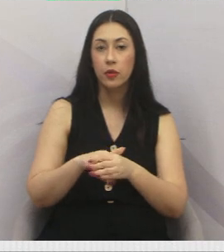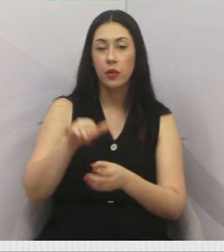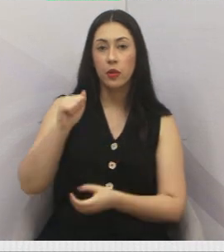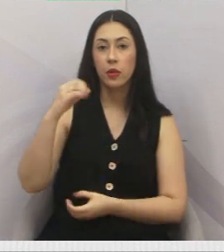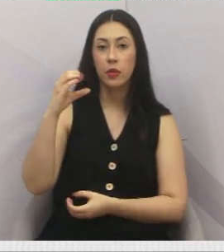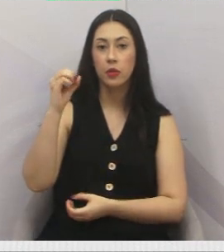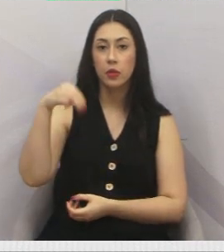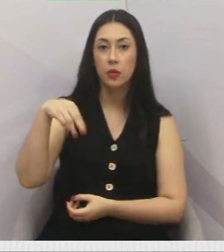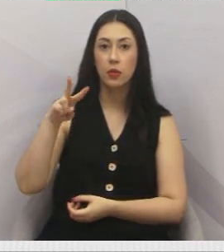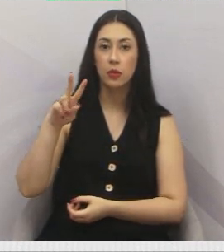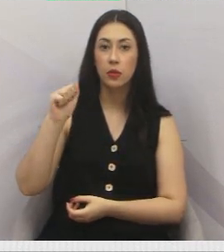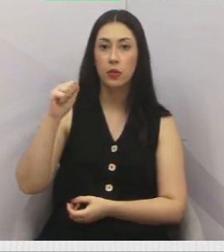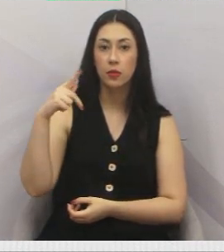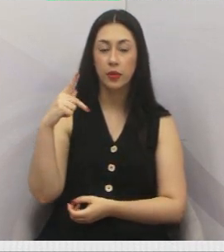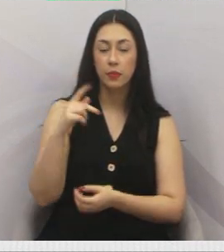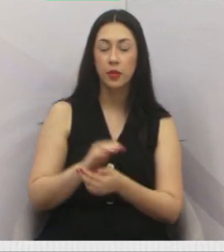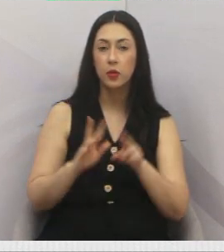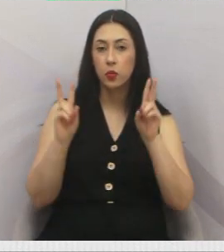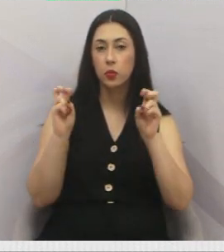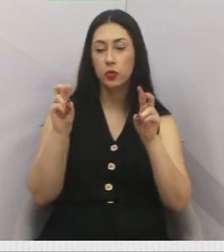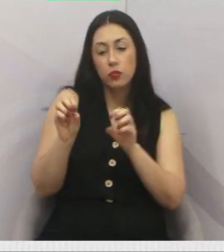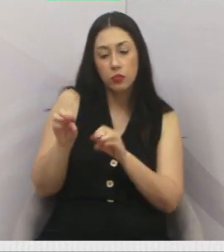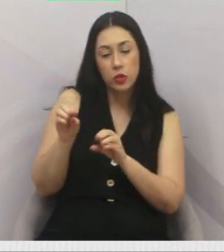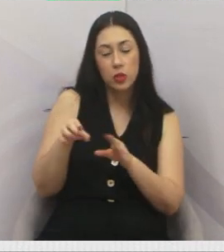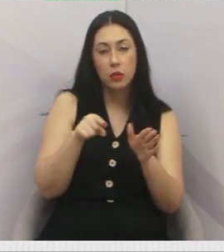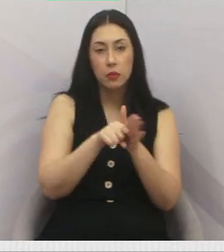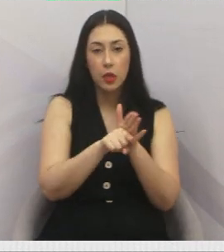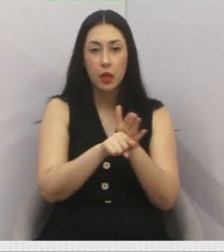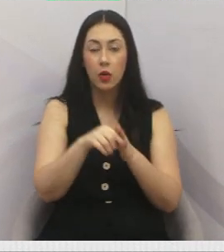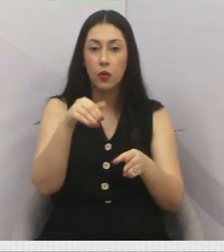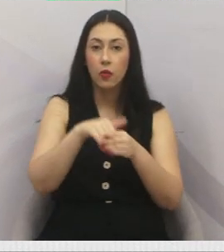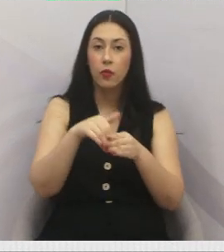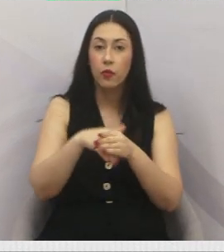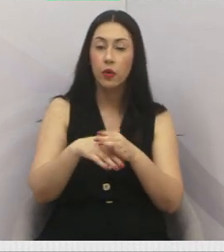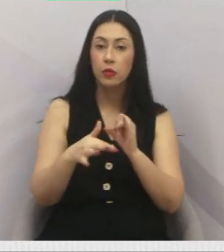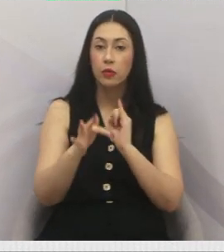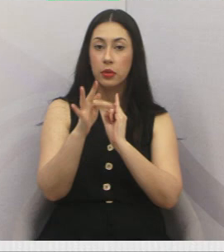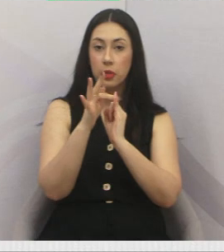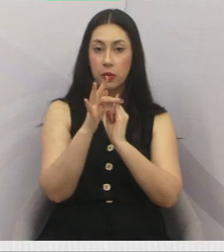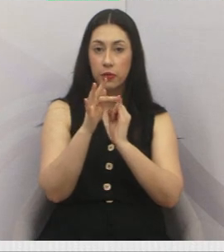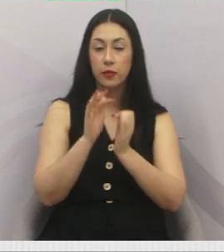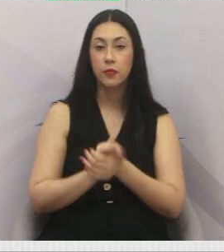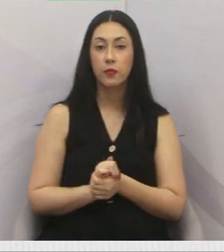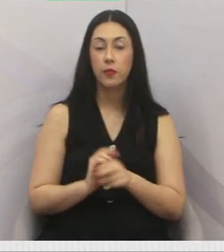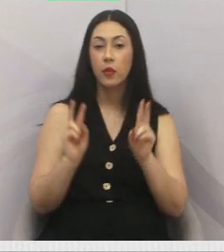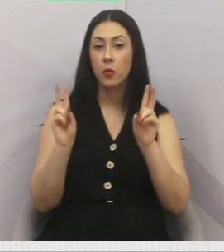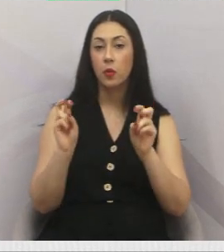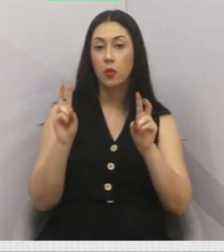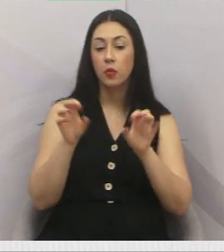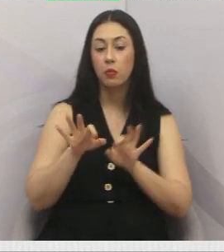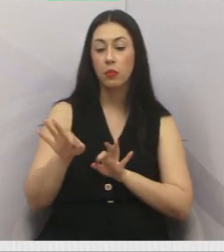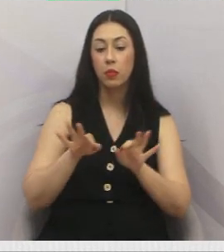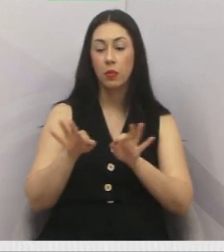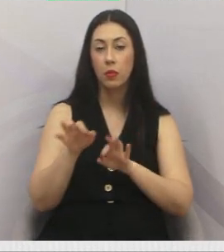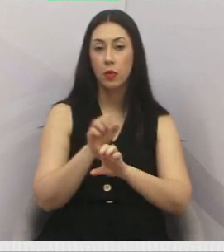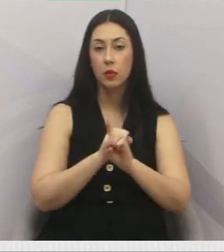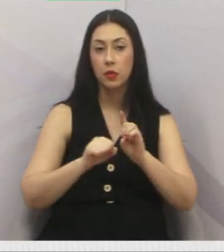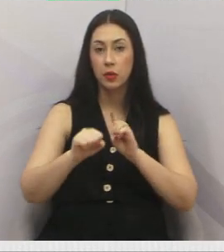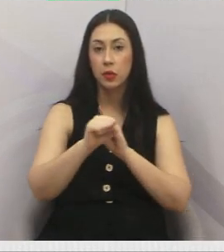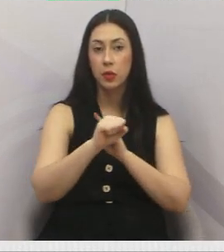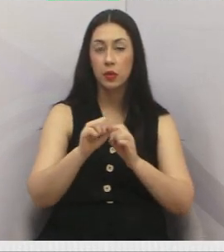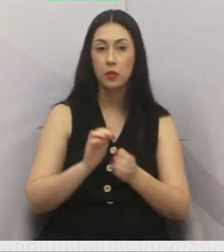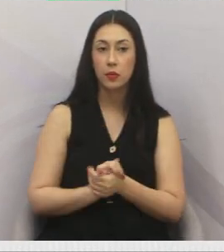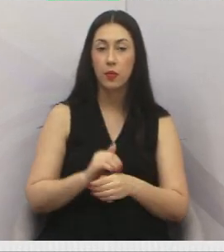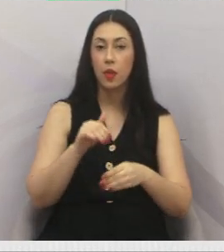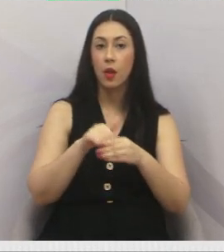Convap. Segmento Entidades Acadêmicas e de Pesquisa, um voto para o Instituto Federal. Segmento Organização da Sociedade